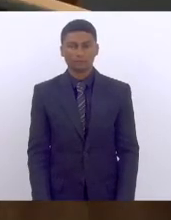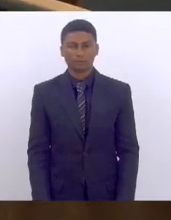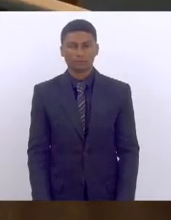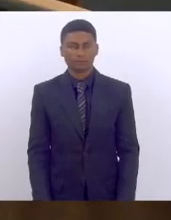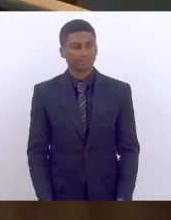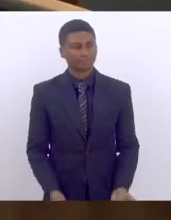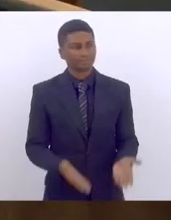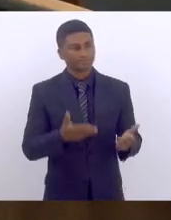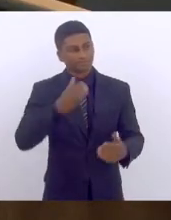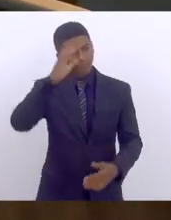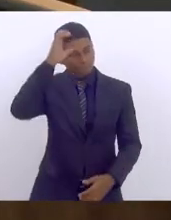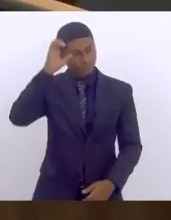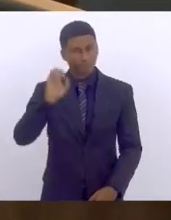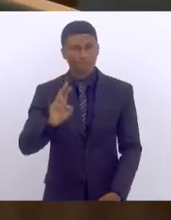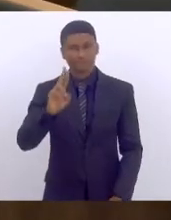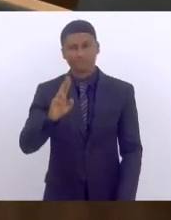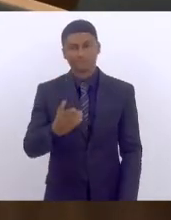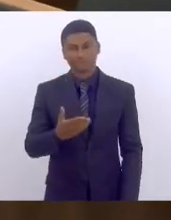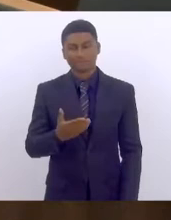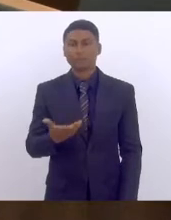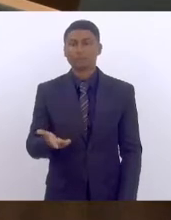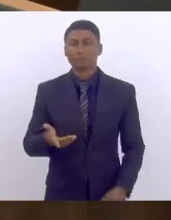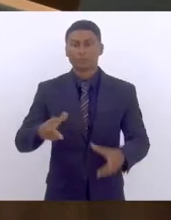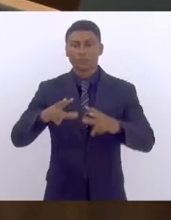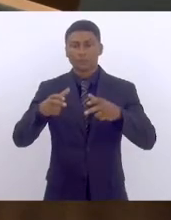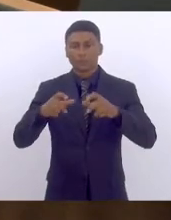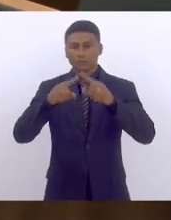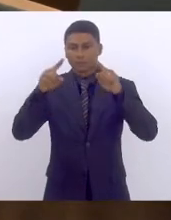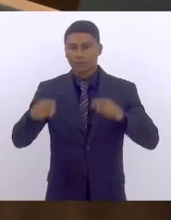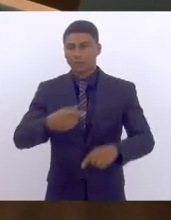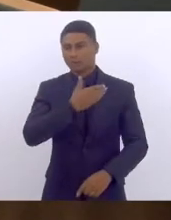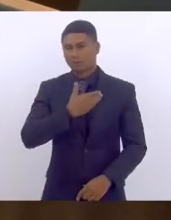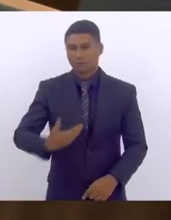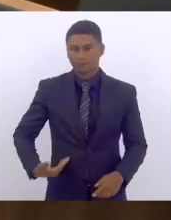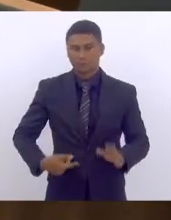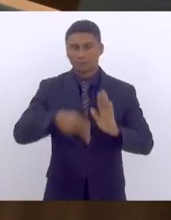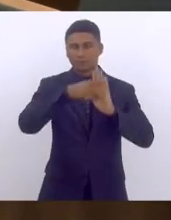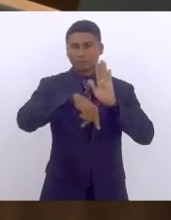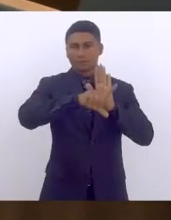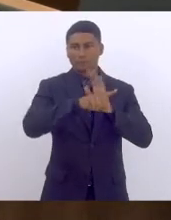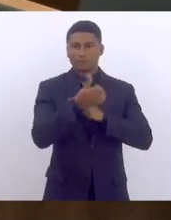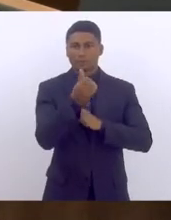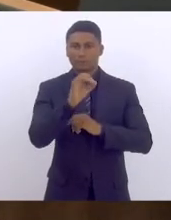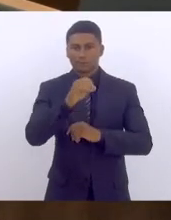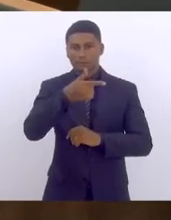Deputada Tia Ju, parecer da Comissão de Servidores ao Projeto de Lei